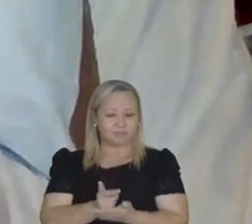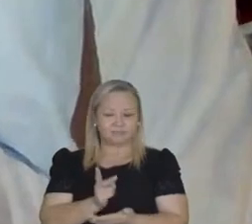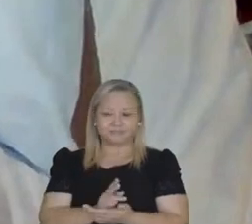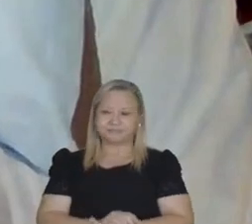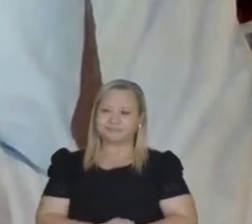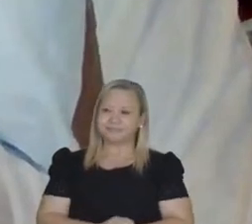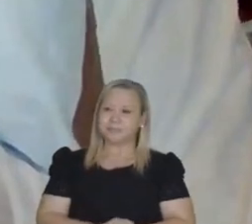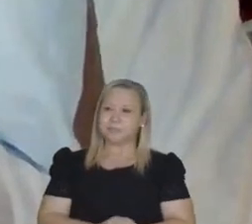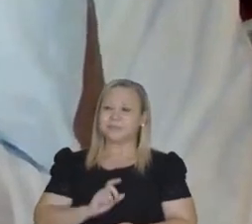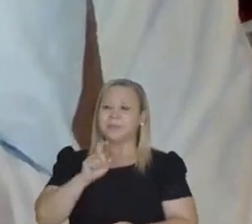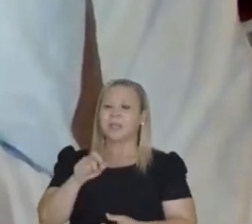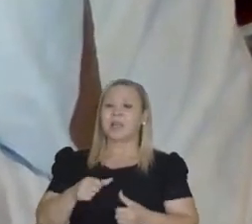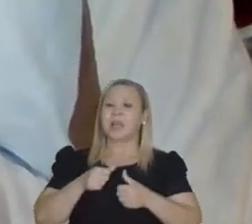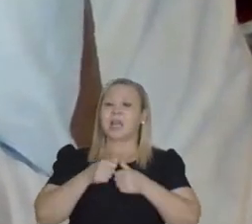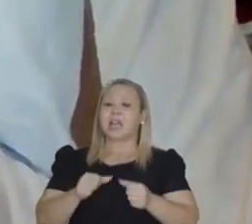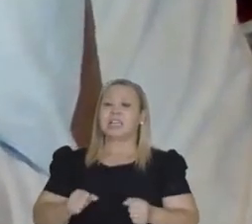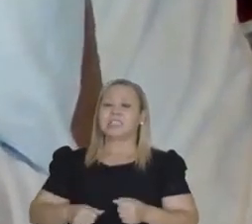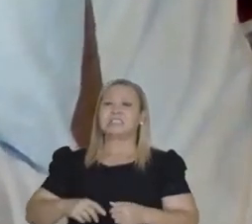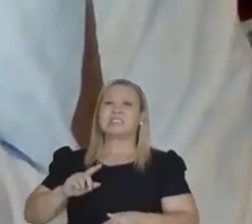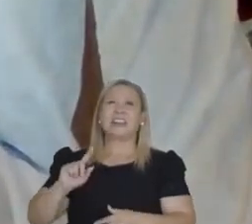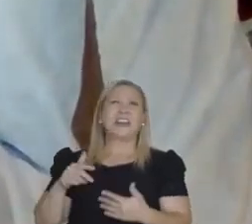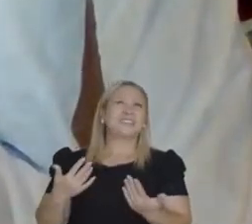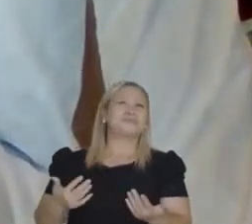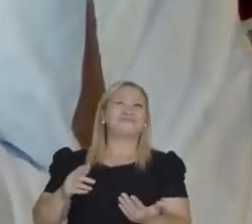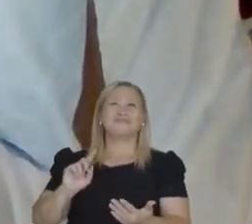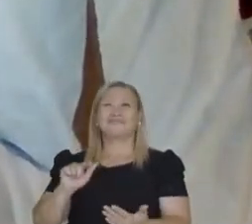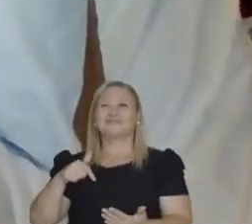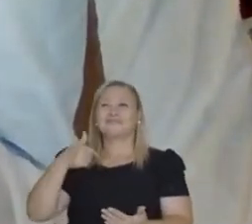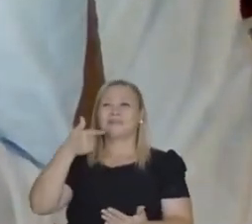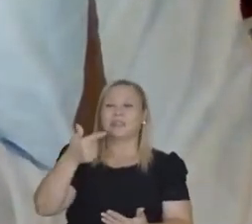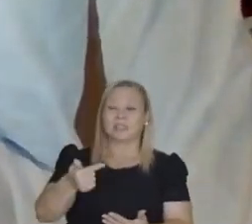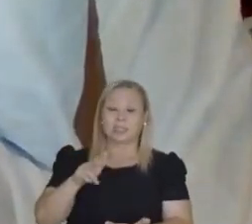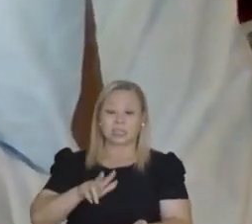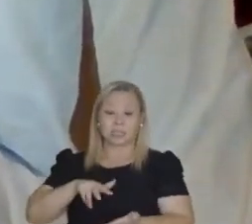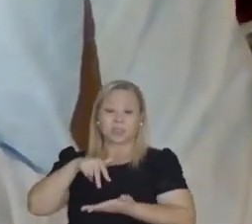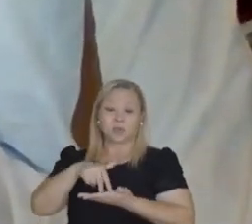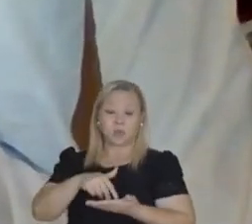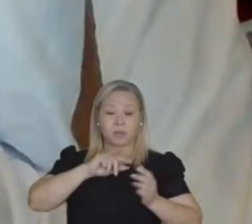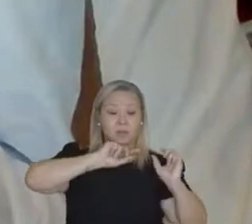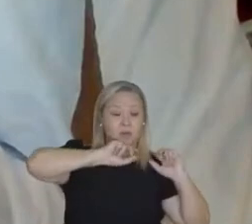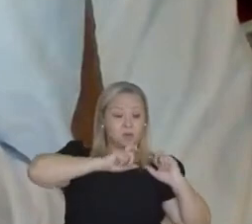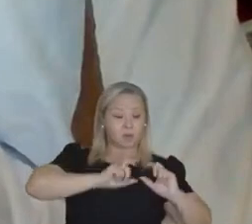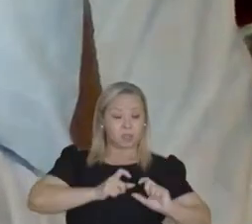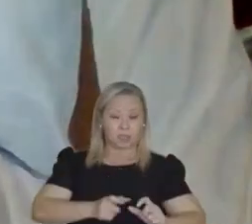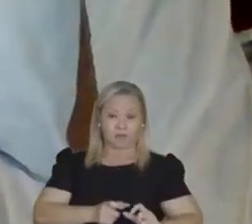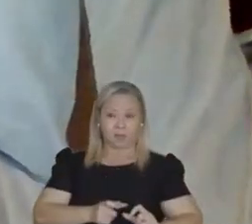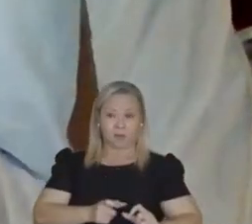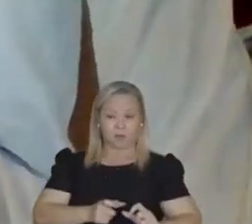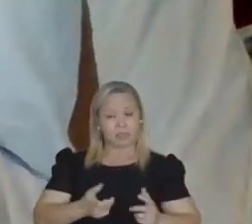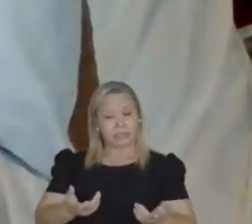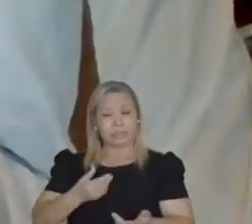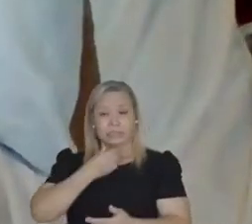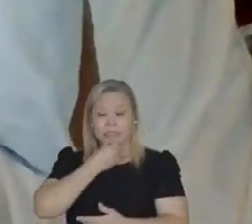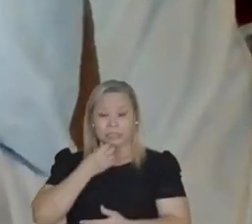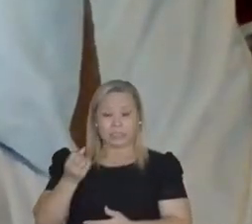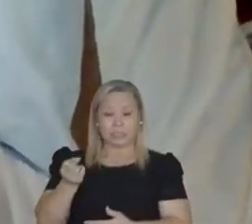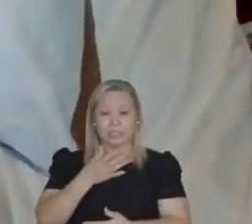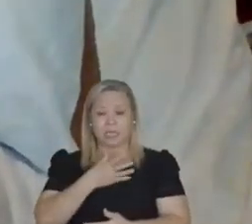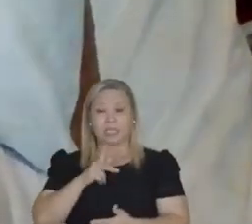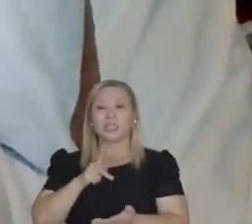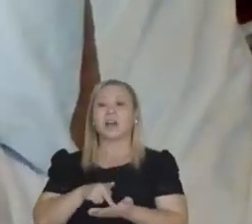Ele está aquém dessas duas visões conservadoras e liberais. Ele,